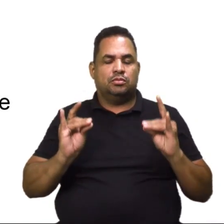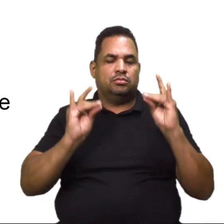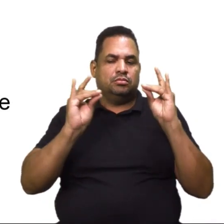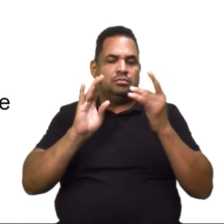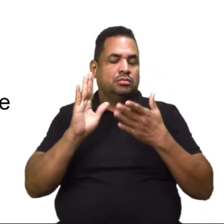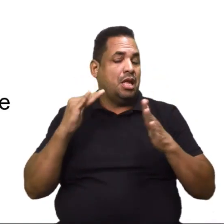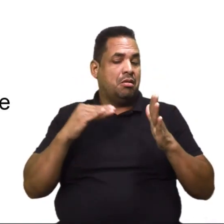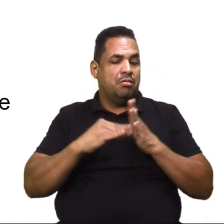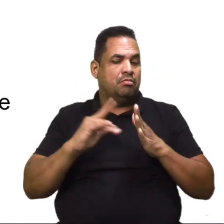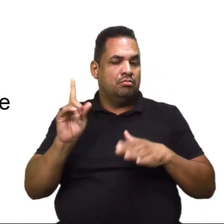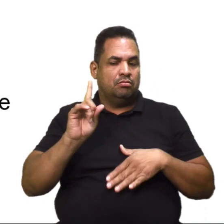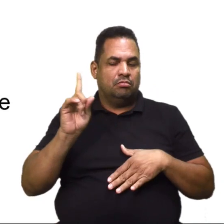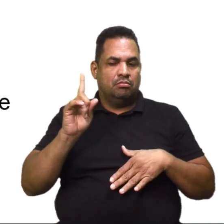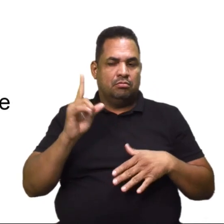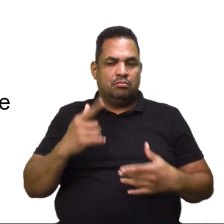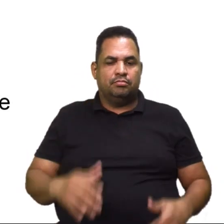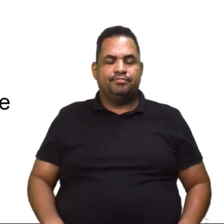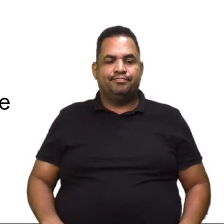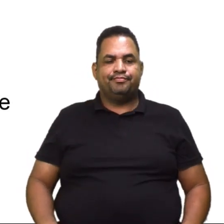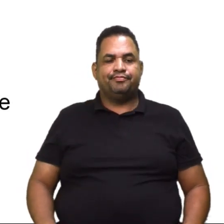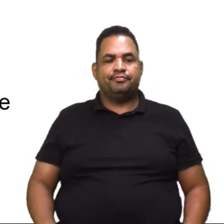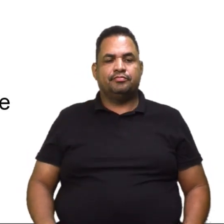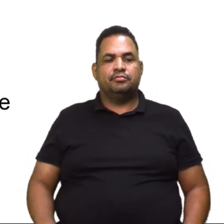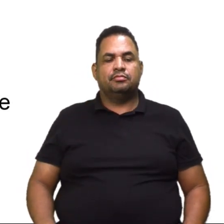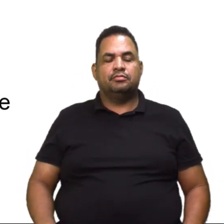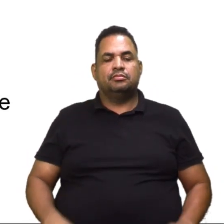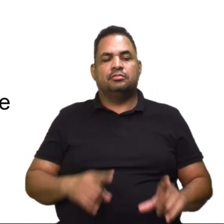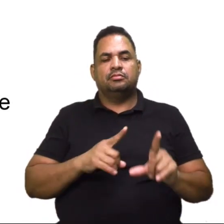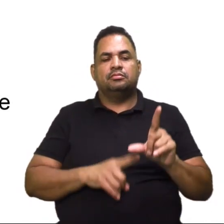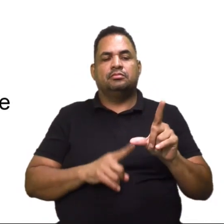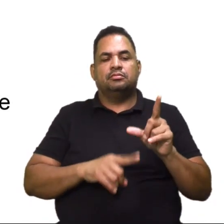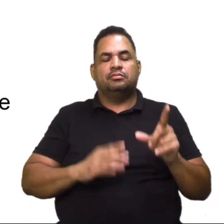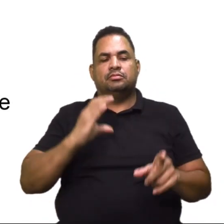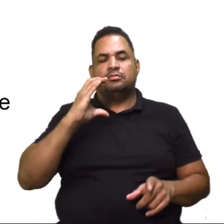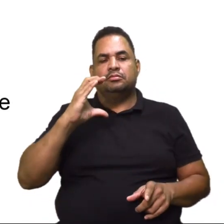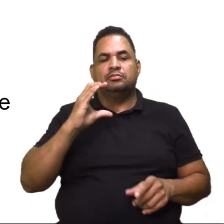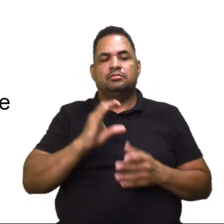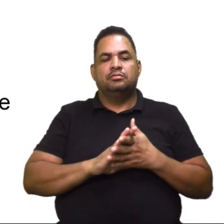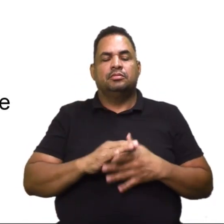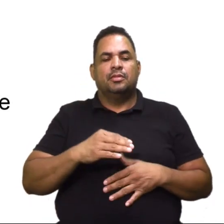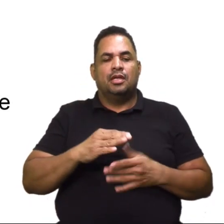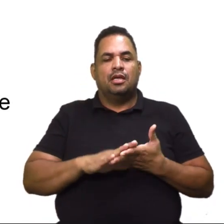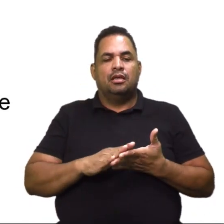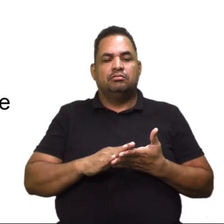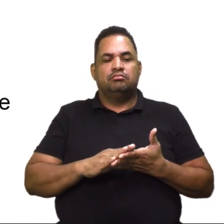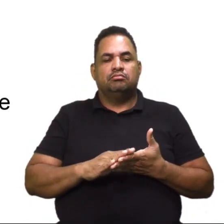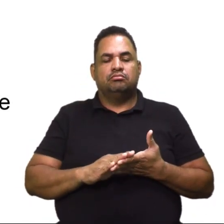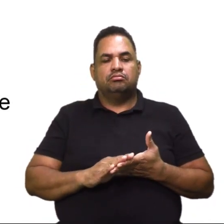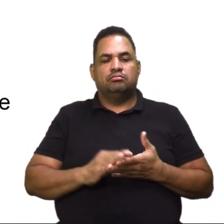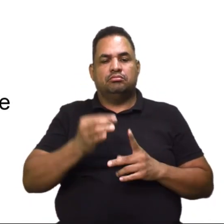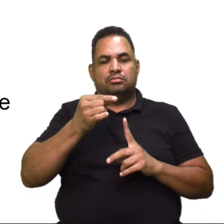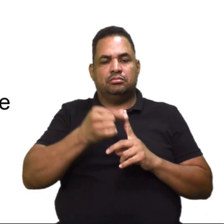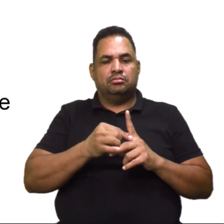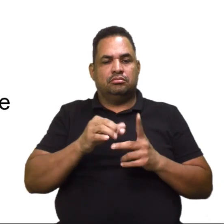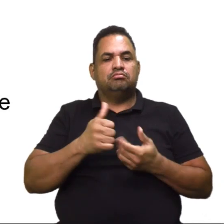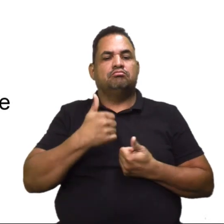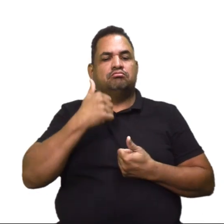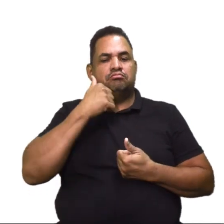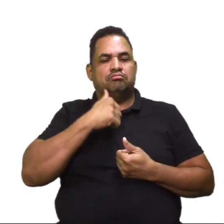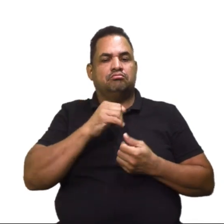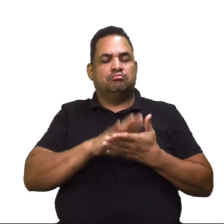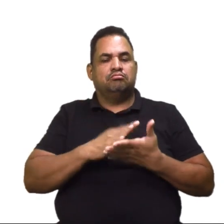barreira, tá? Então, a nossa alternativa correta, letra C, a camisinha feminina, é sim eficaz tanto quanto